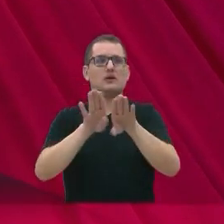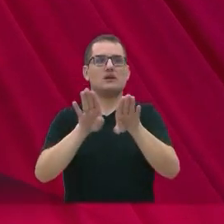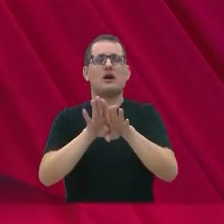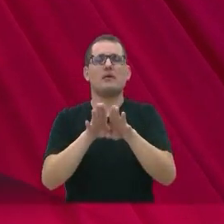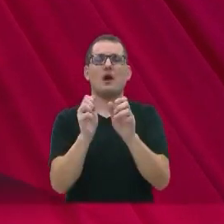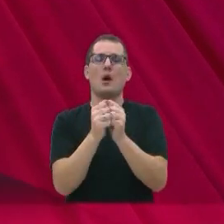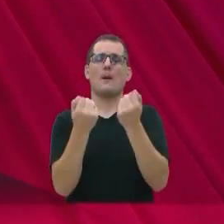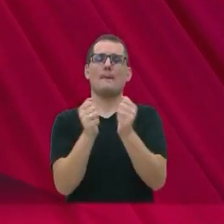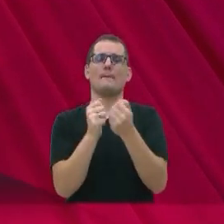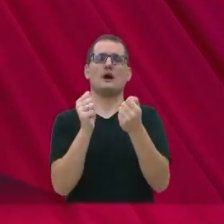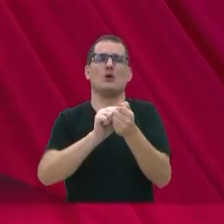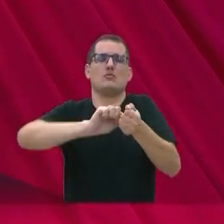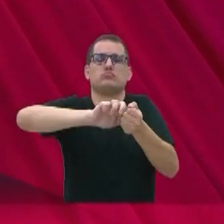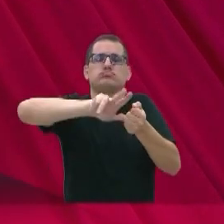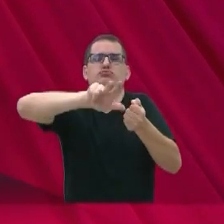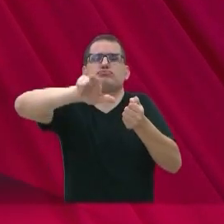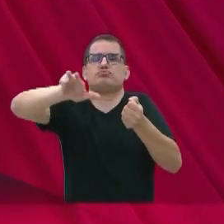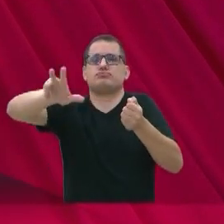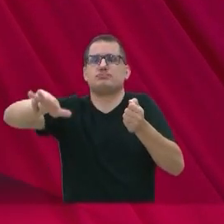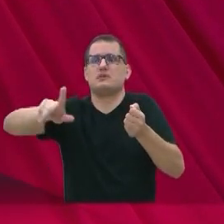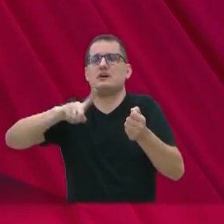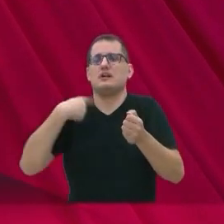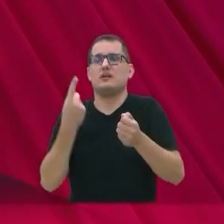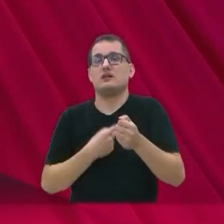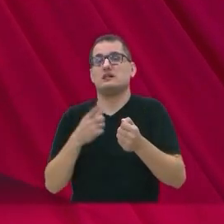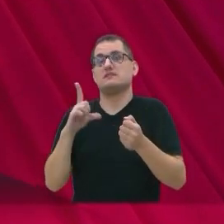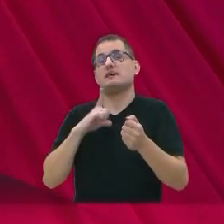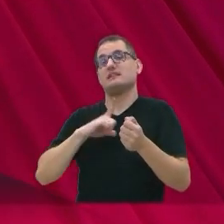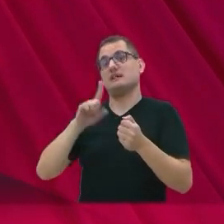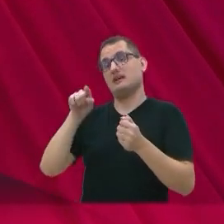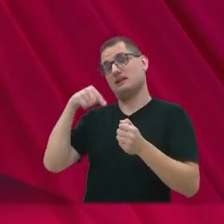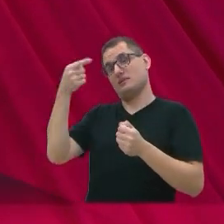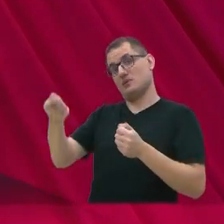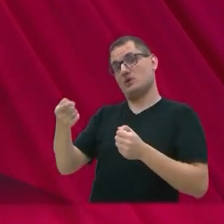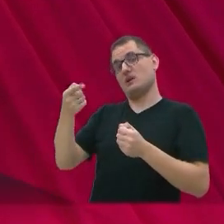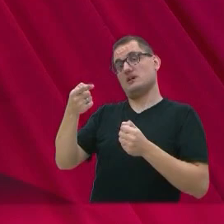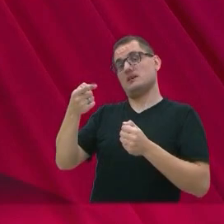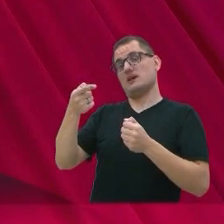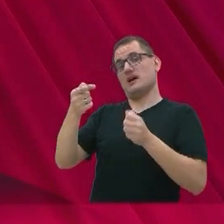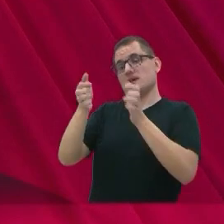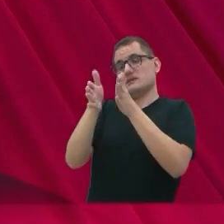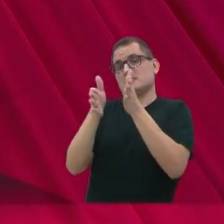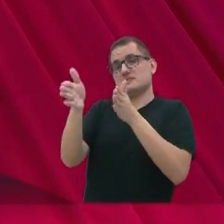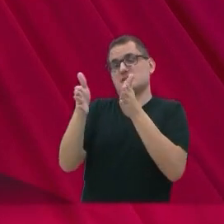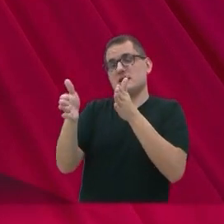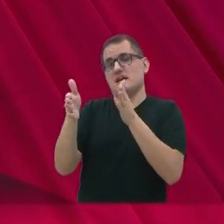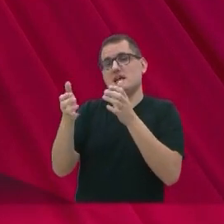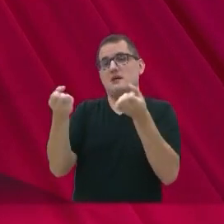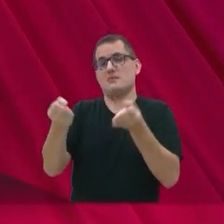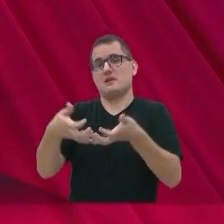multiplicação dos pães. Vem aí, série Milagres, aqui na TV